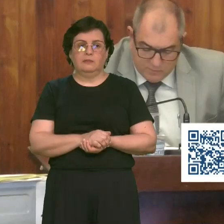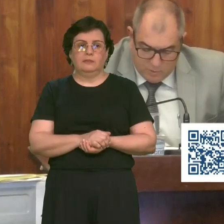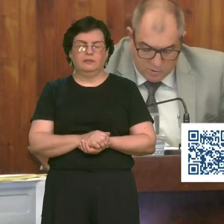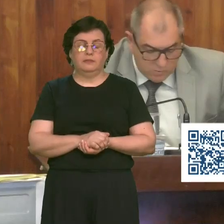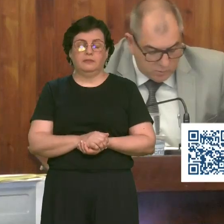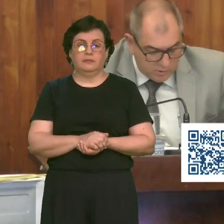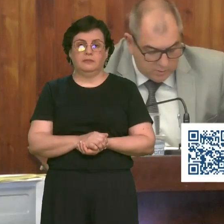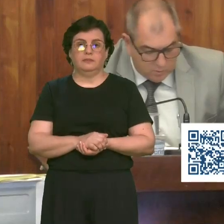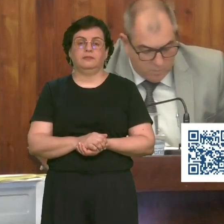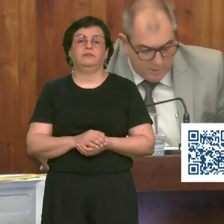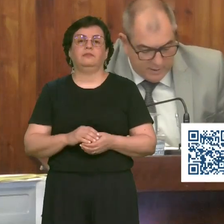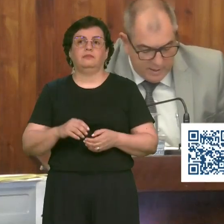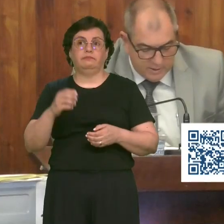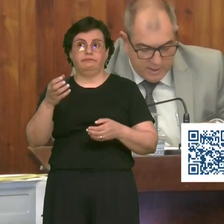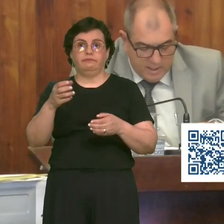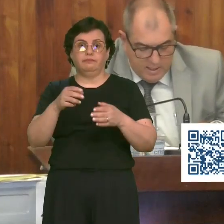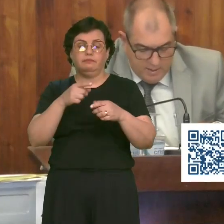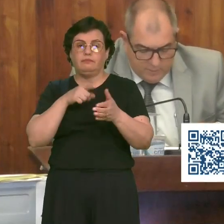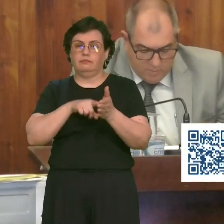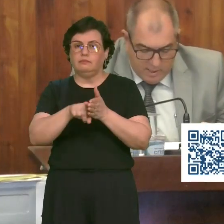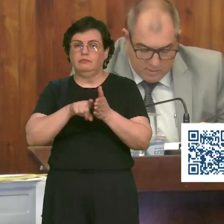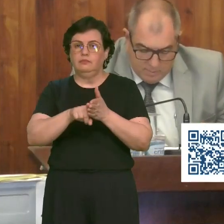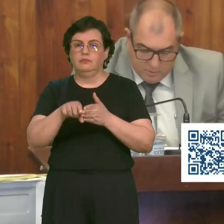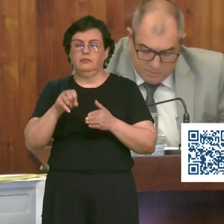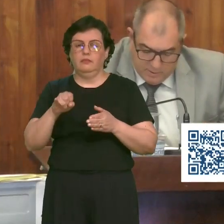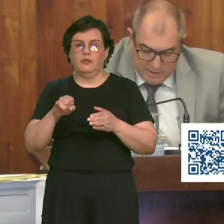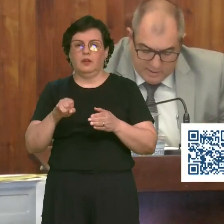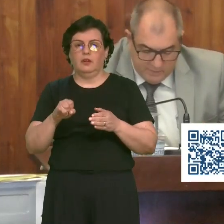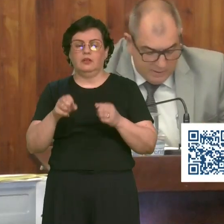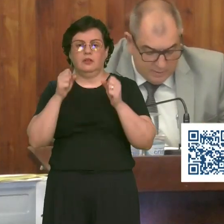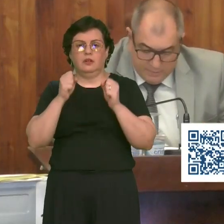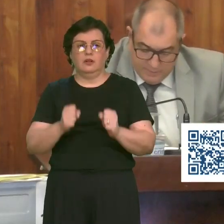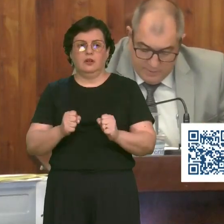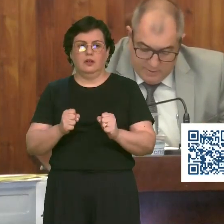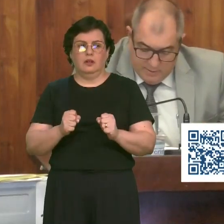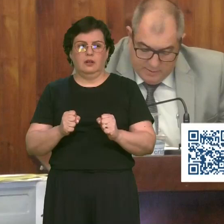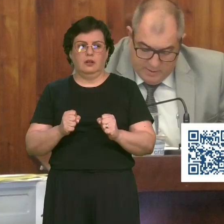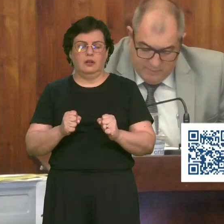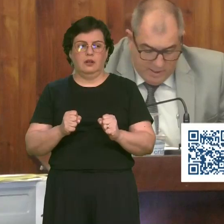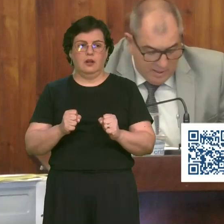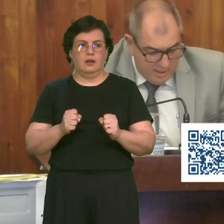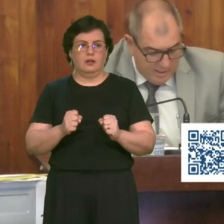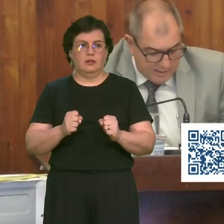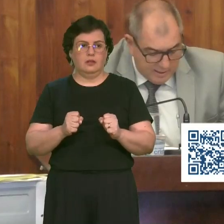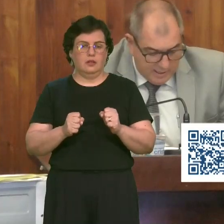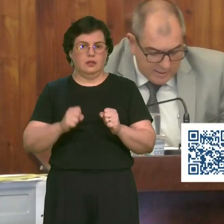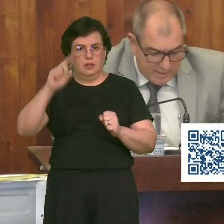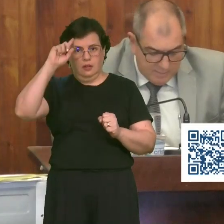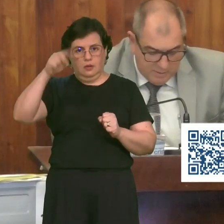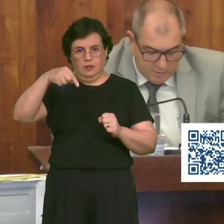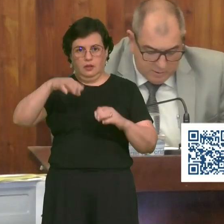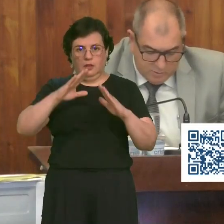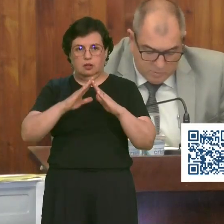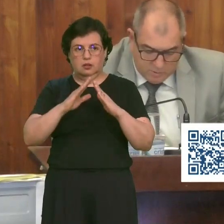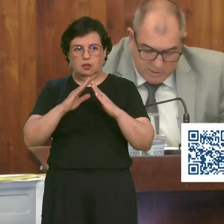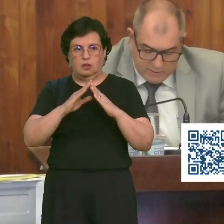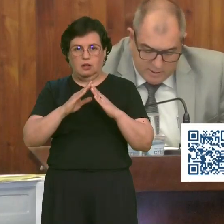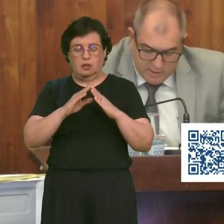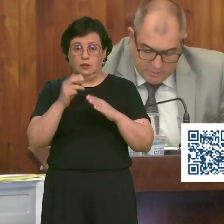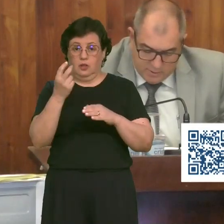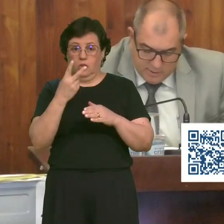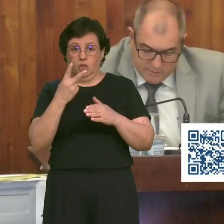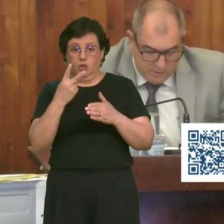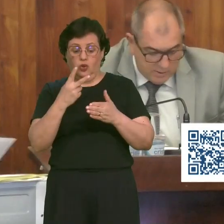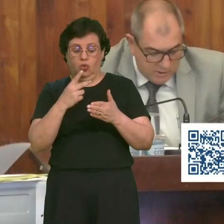de dar esforços junto ao setor competente informar sobre a possibilidade de enviar a essa casa a minuta de dois